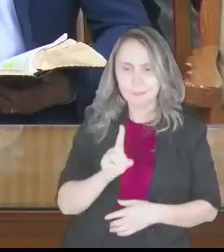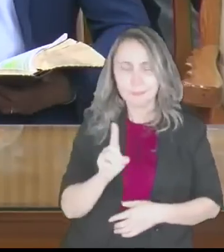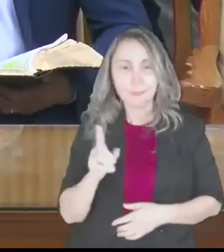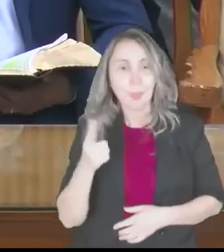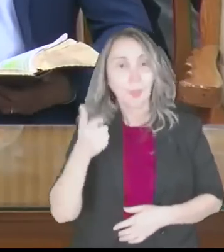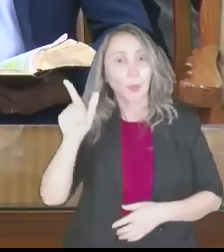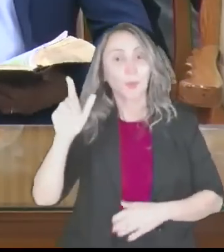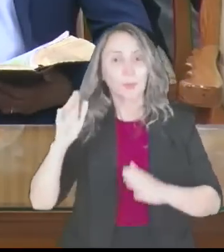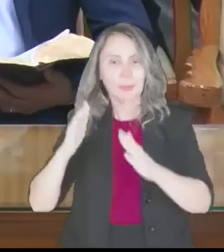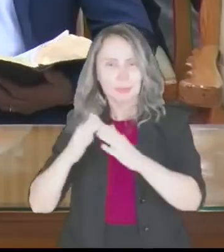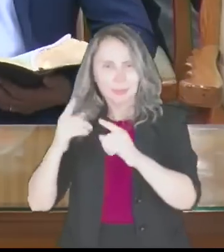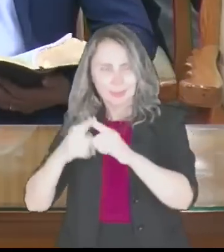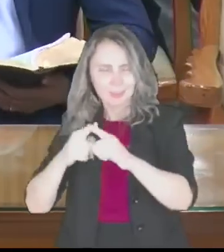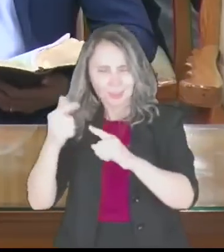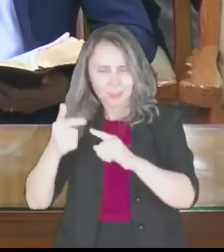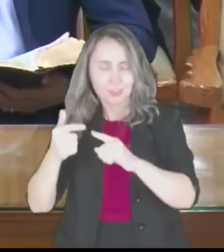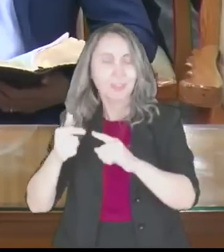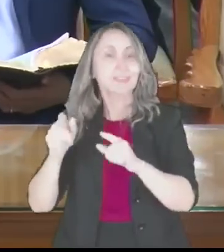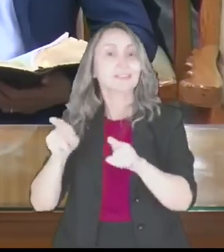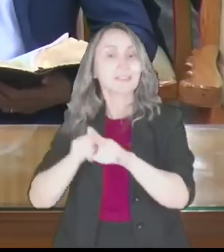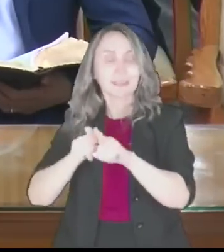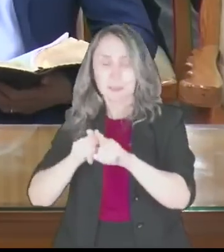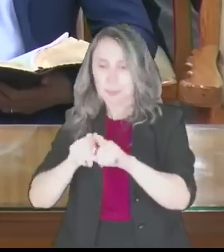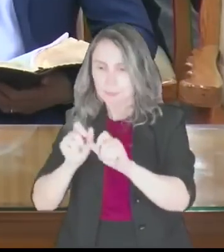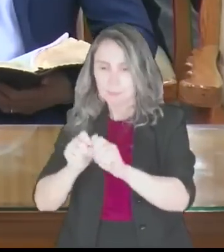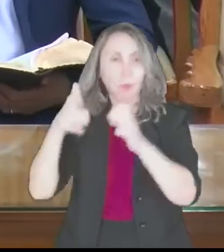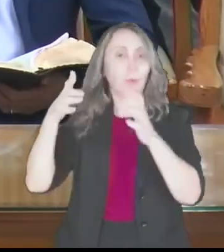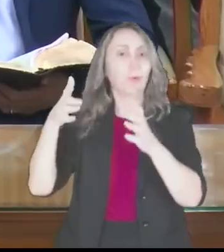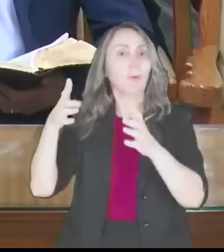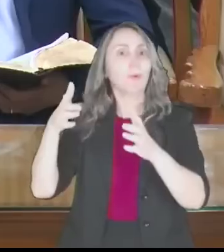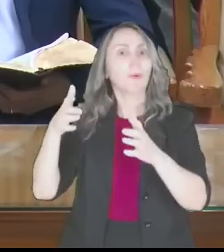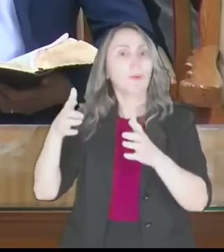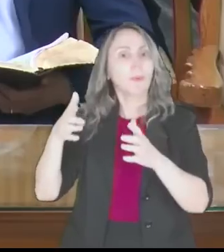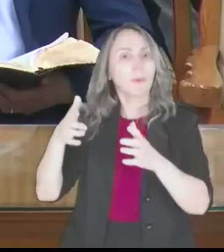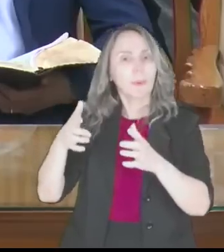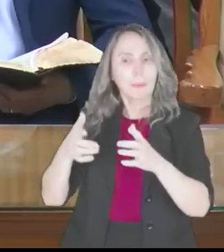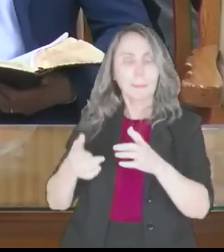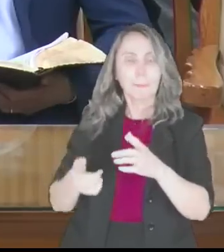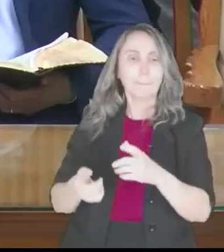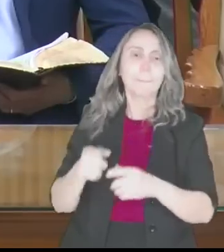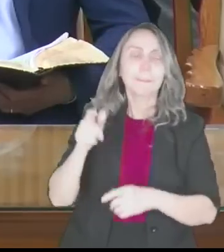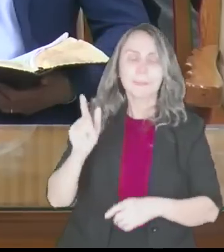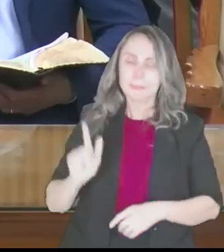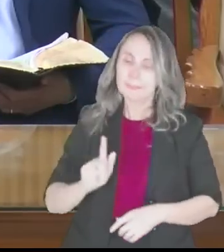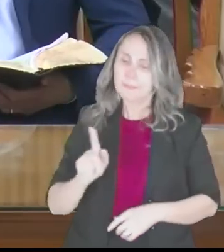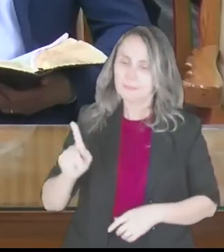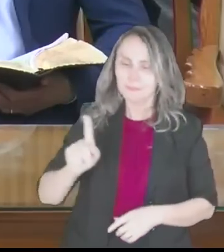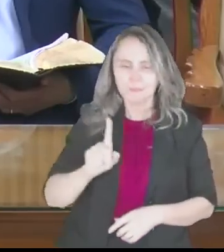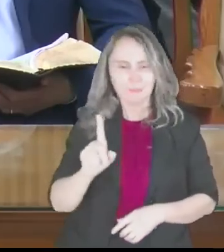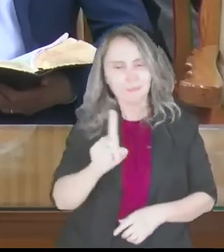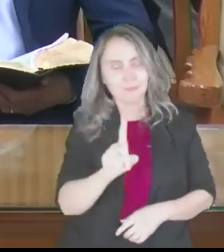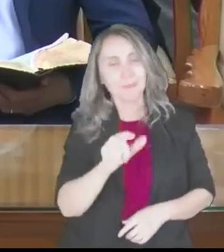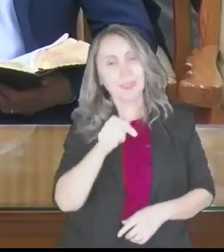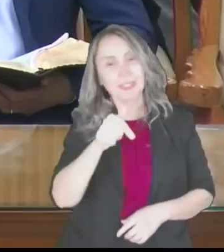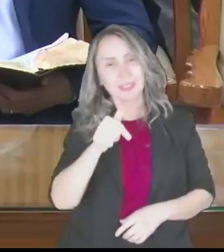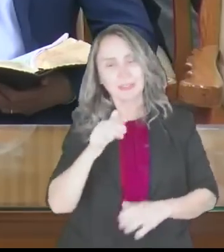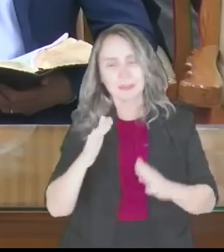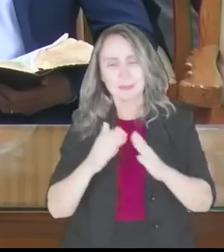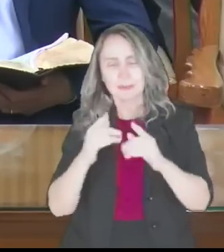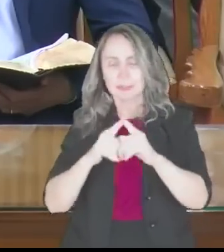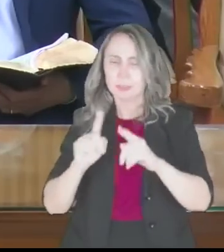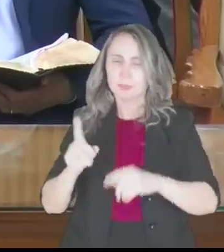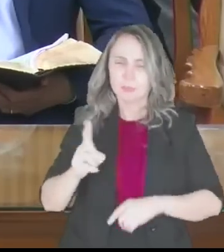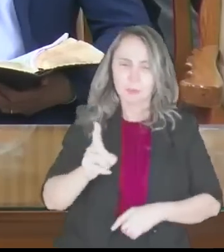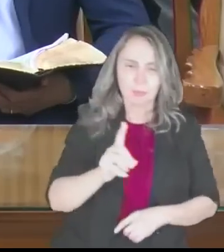outra casinha, também dava um estouro e via algo e caía nos meus pés. E ele passou nas 7 igrejas, e das 7 igrejas que ele passou, vinha de